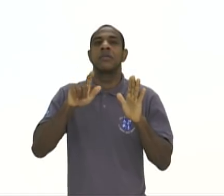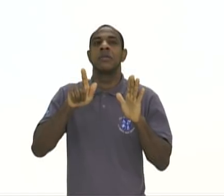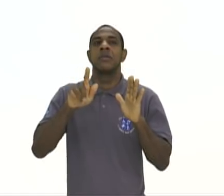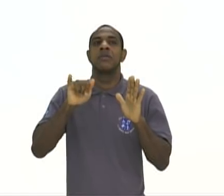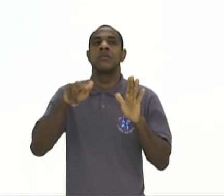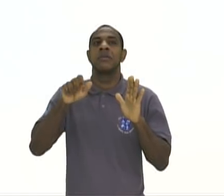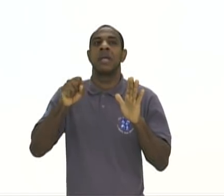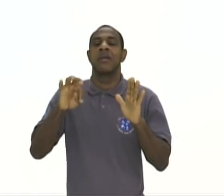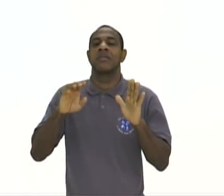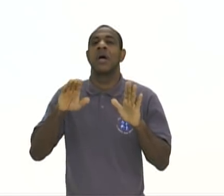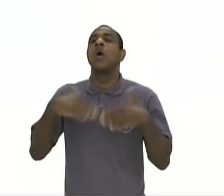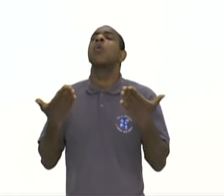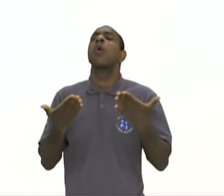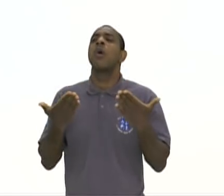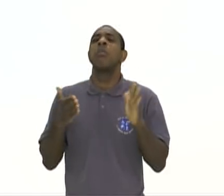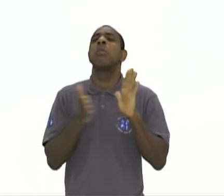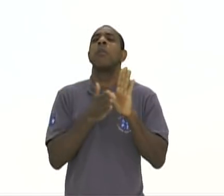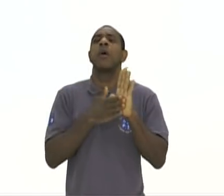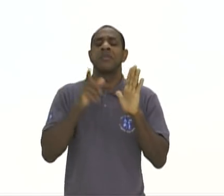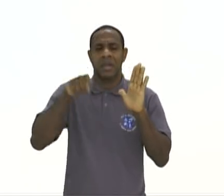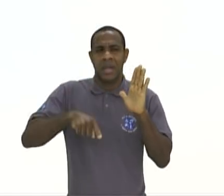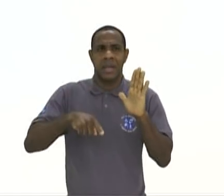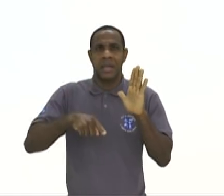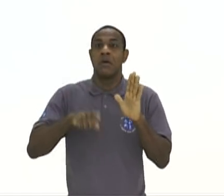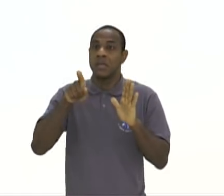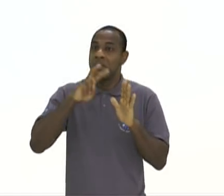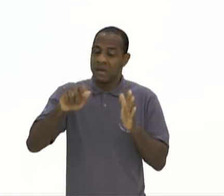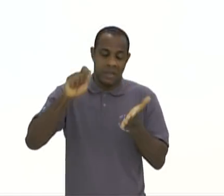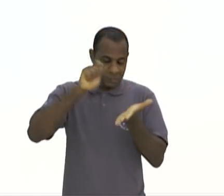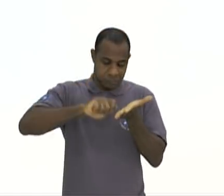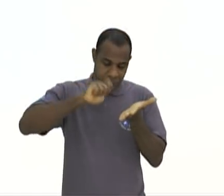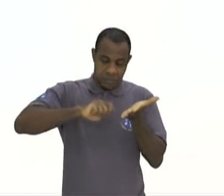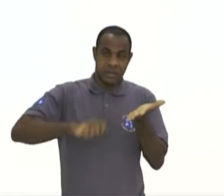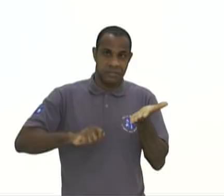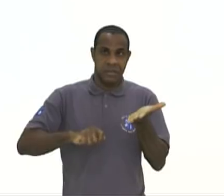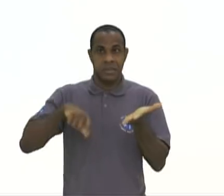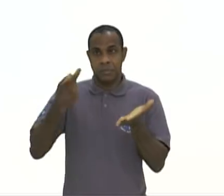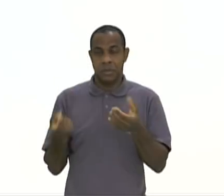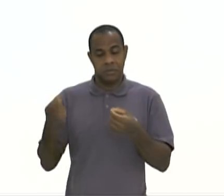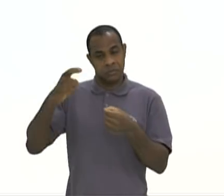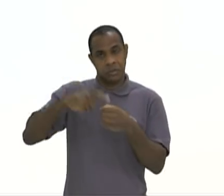proposta é essa? Um tempinho para vocês realizar esse exercício também e já já voltamos.